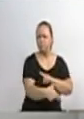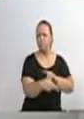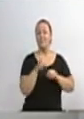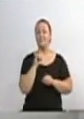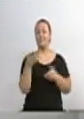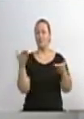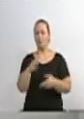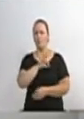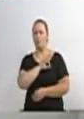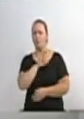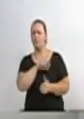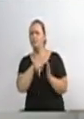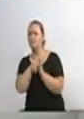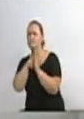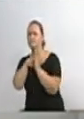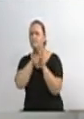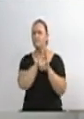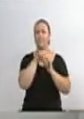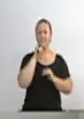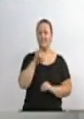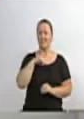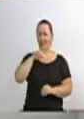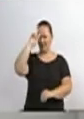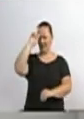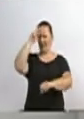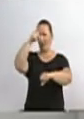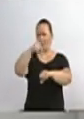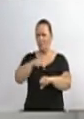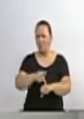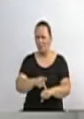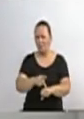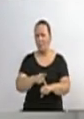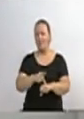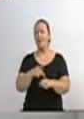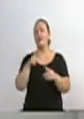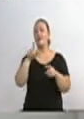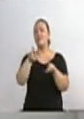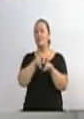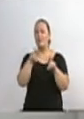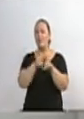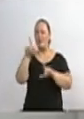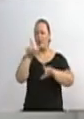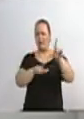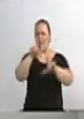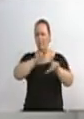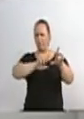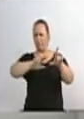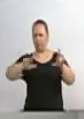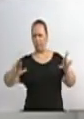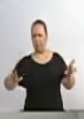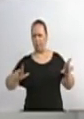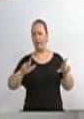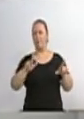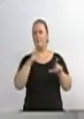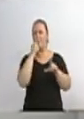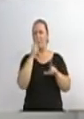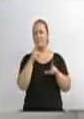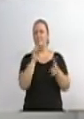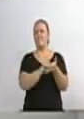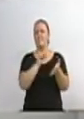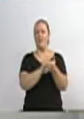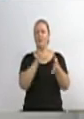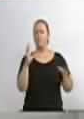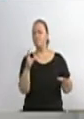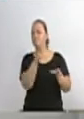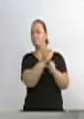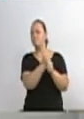se o Ministério Público tem autonomia, e até mesmo se essa imprensa nojenta não é amordaçada, é porque